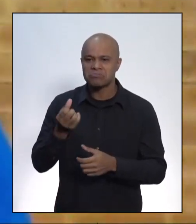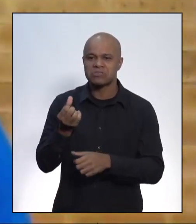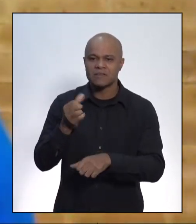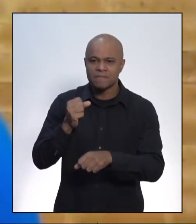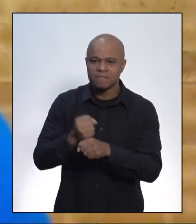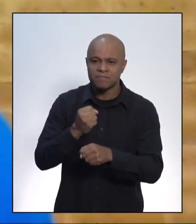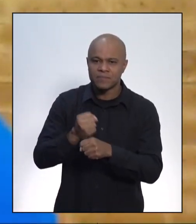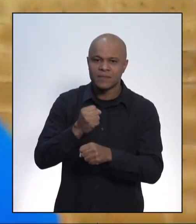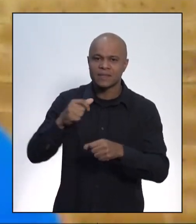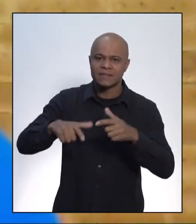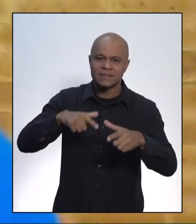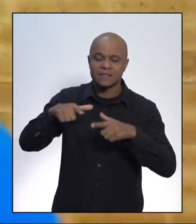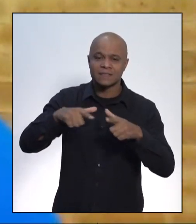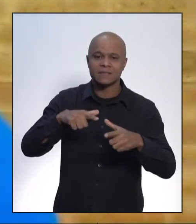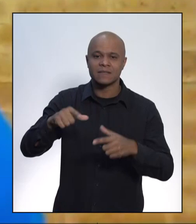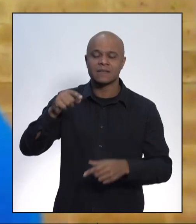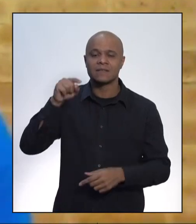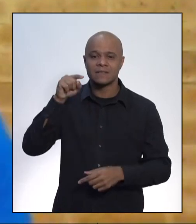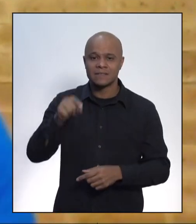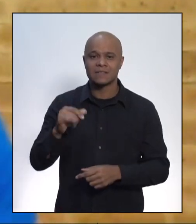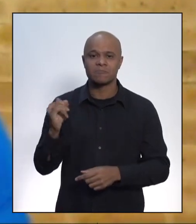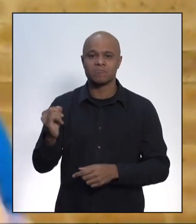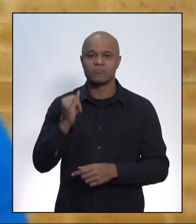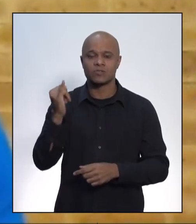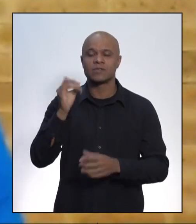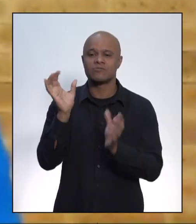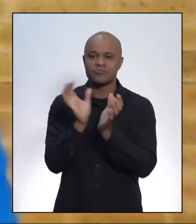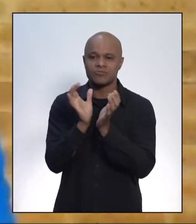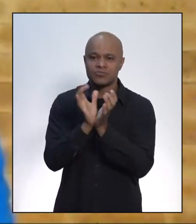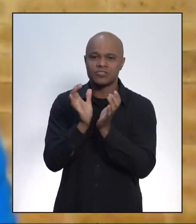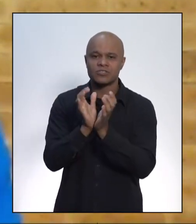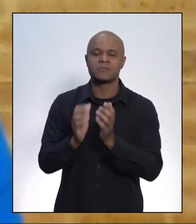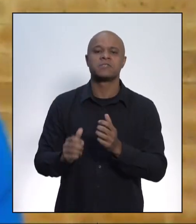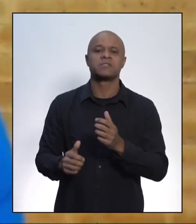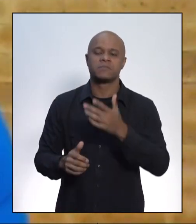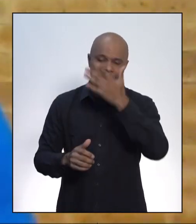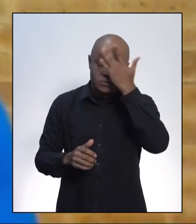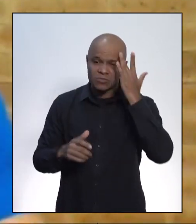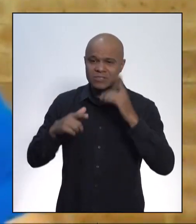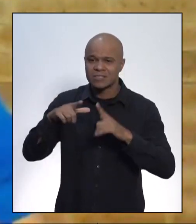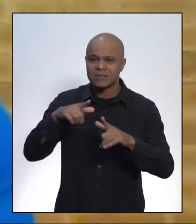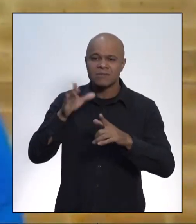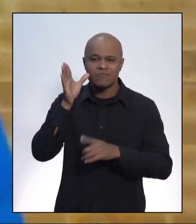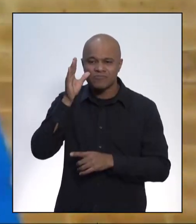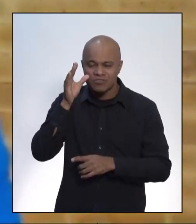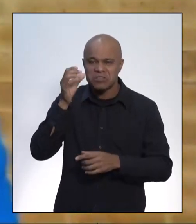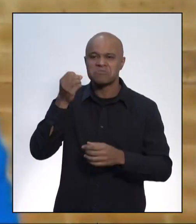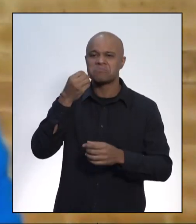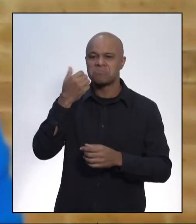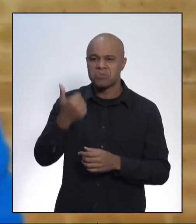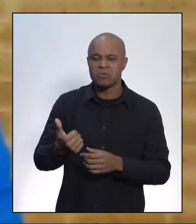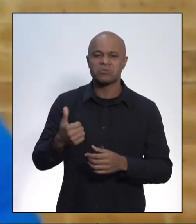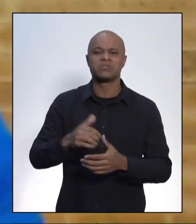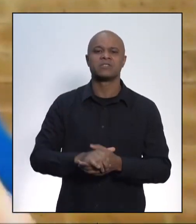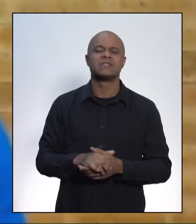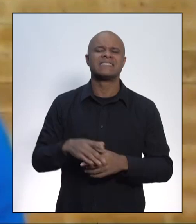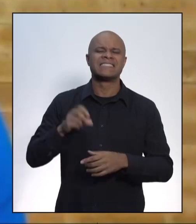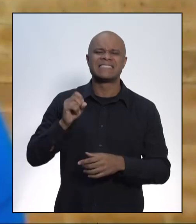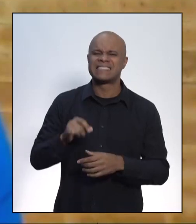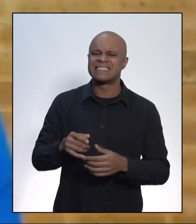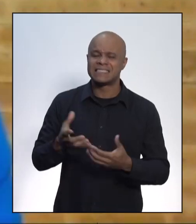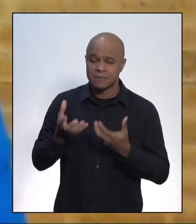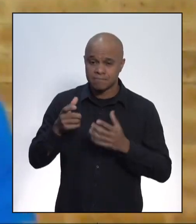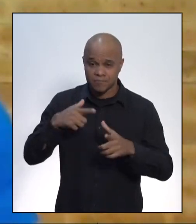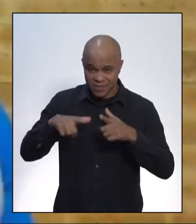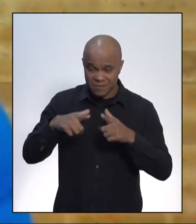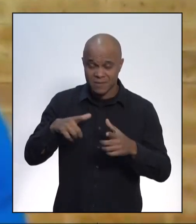batalhando, isso eu devo muito ao meu time. Eu montei um time espetacular. Eu acho que outra dica também, se você for investir em alguma coisa, algum negócio, quer postar